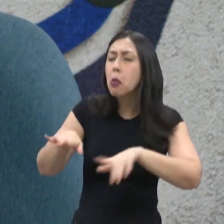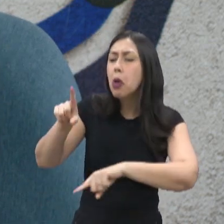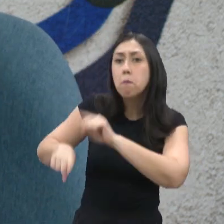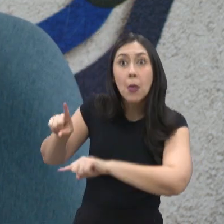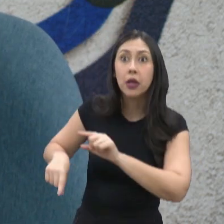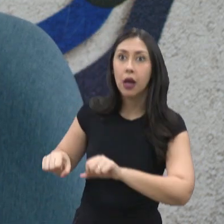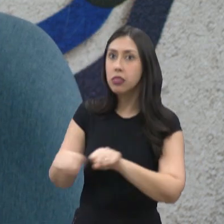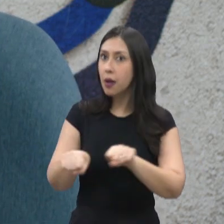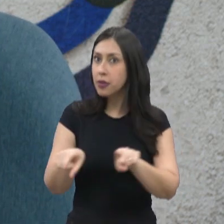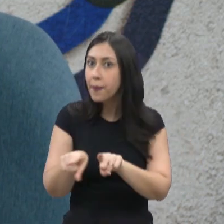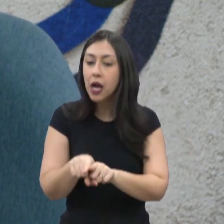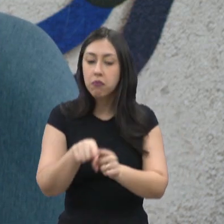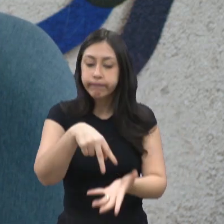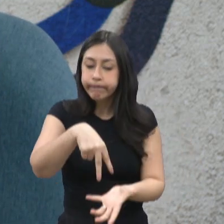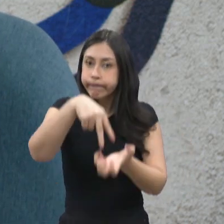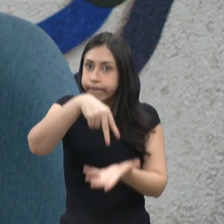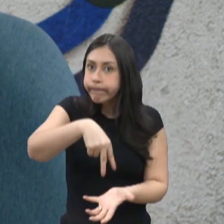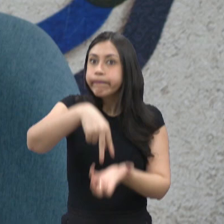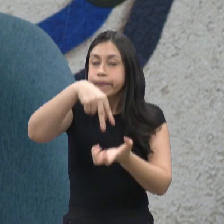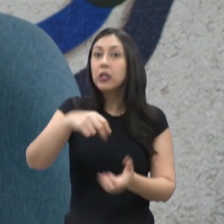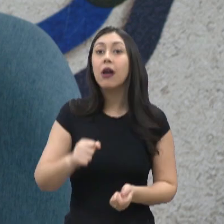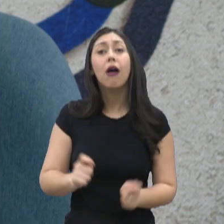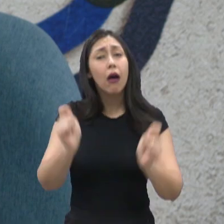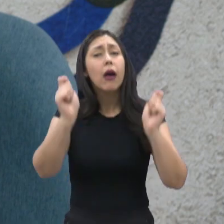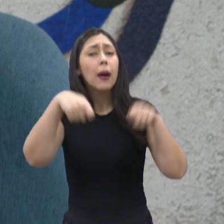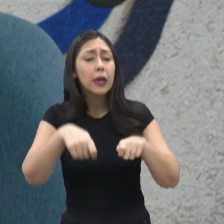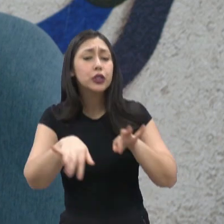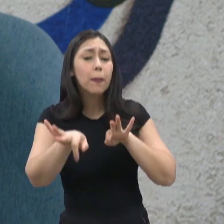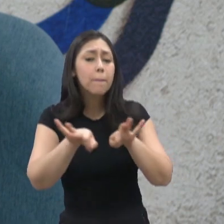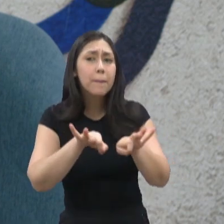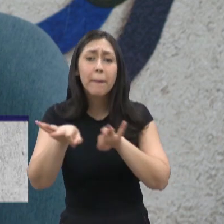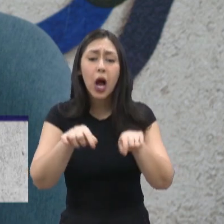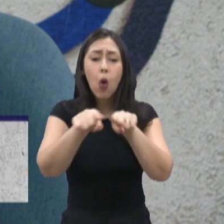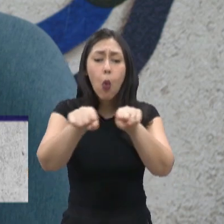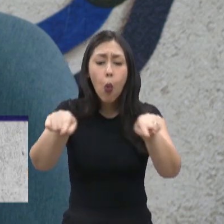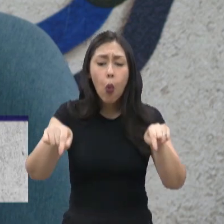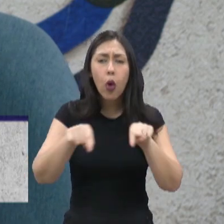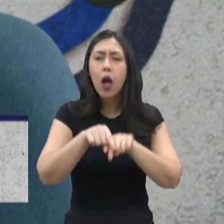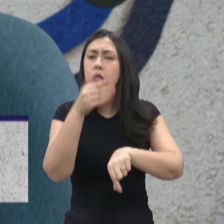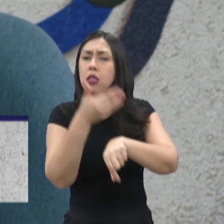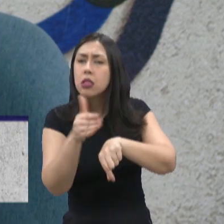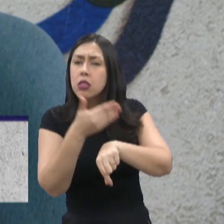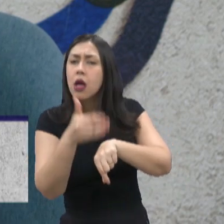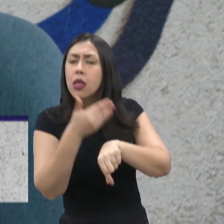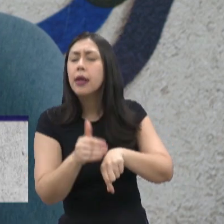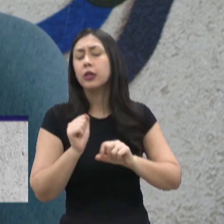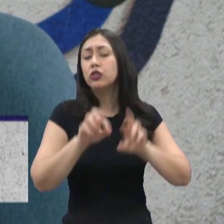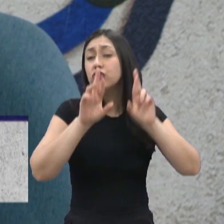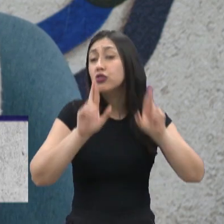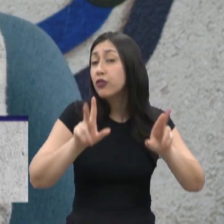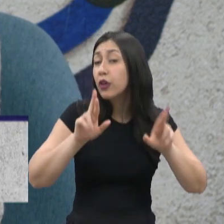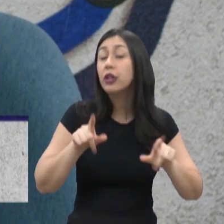calistenia, né, a popularização da calistenia, é possível montar estúdios de treinamento personalizado, academias